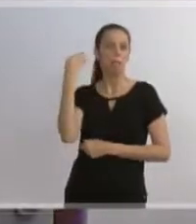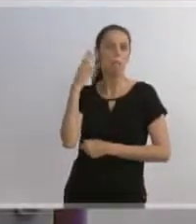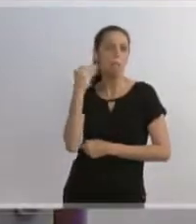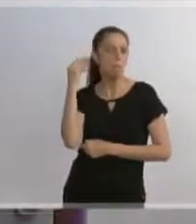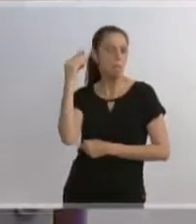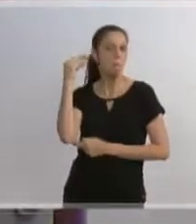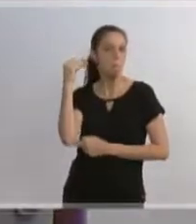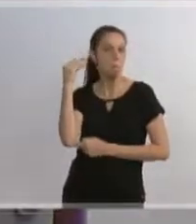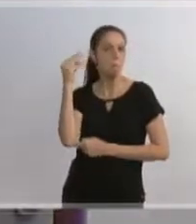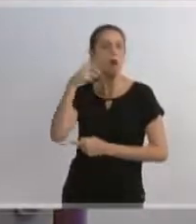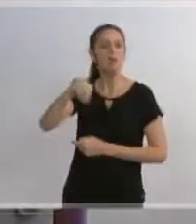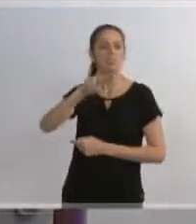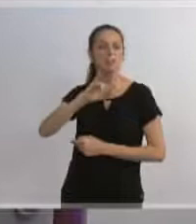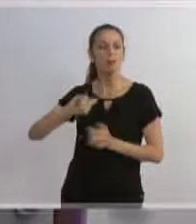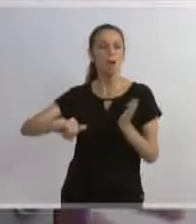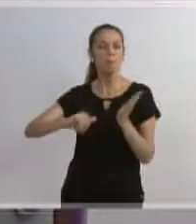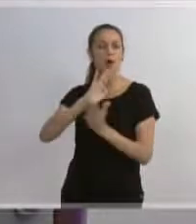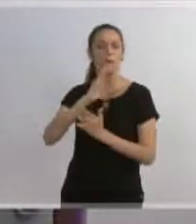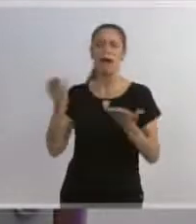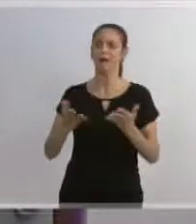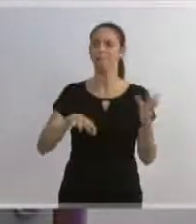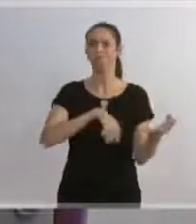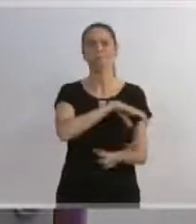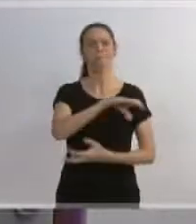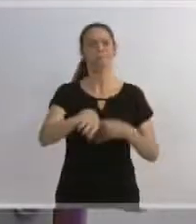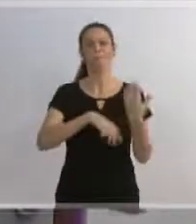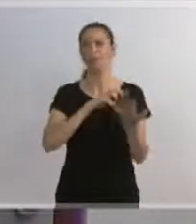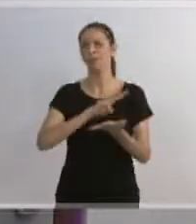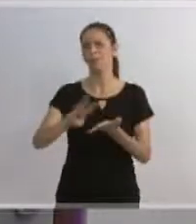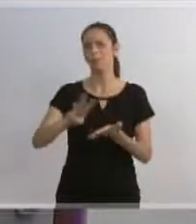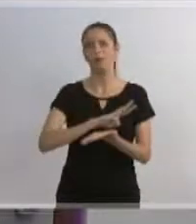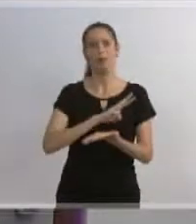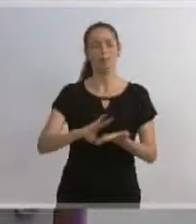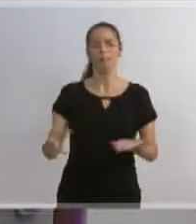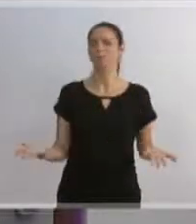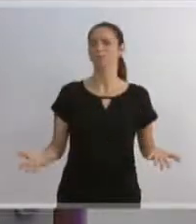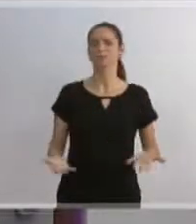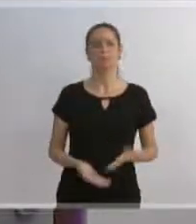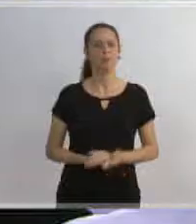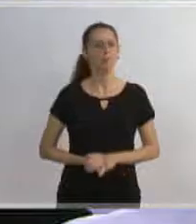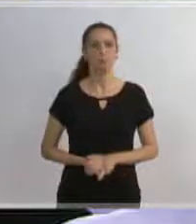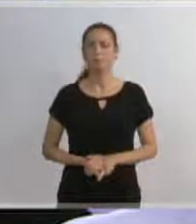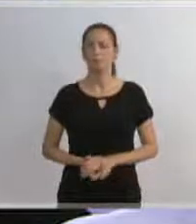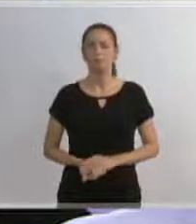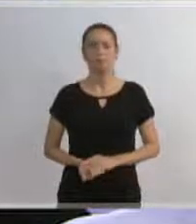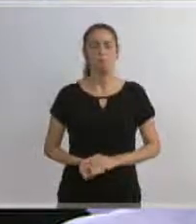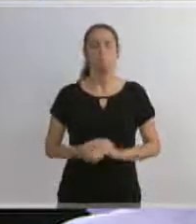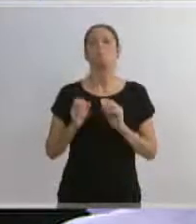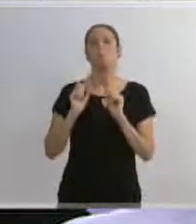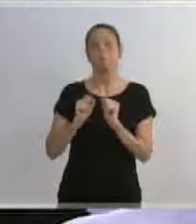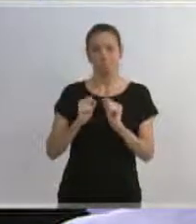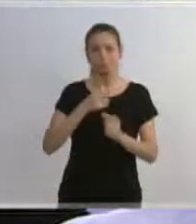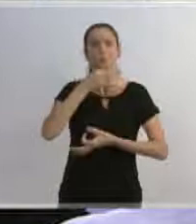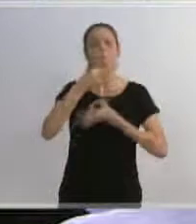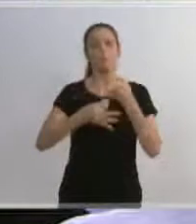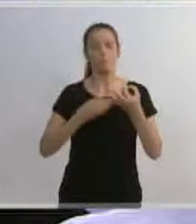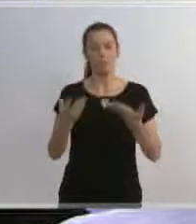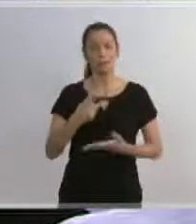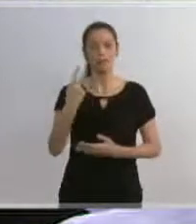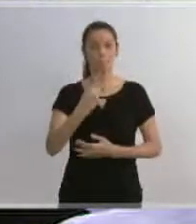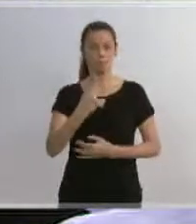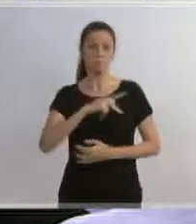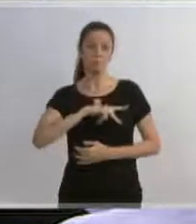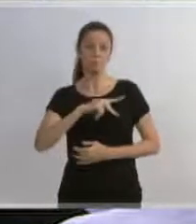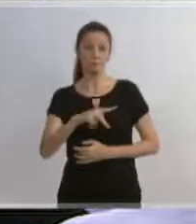vão tudo para a rua. E está agora uma bagunça no WhatsApp aí. Quem aguenta isso? Com o maior prazer, Almir. Concede a parte. Com a palavra em a parte, nosso vice-presidente